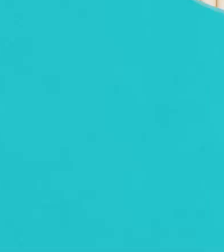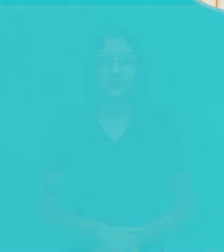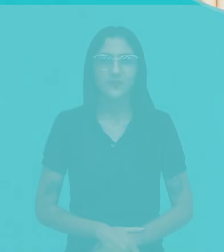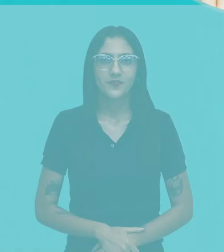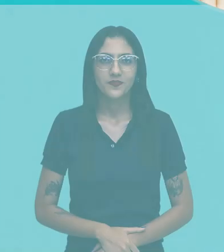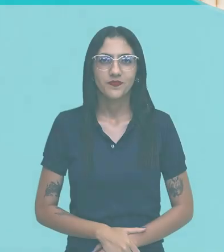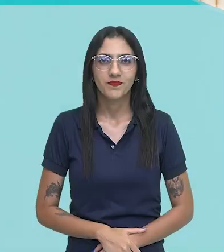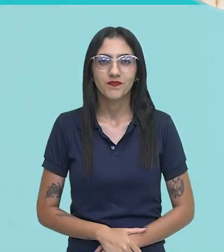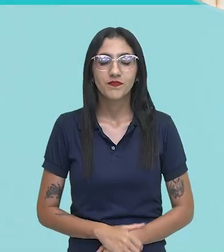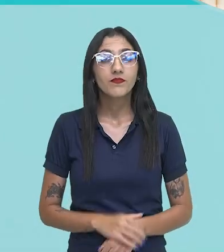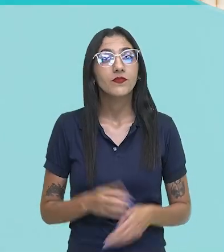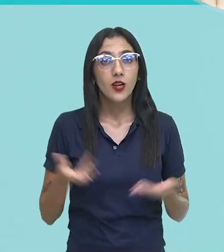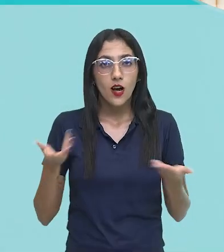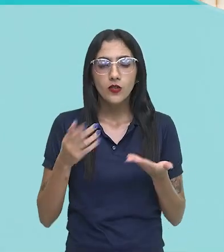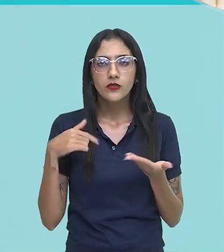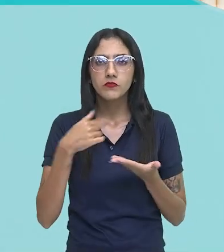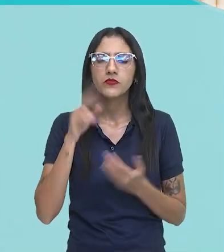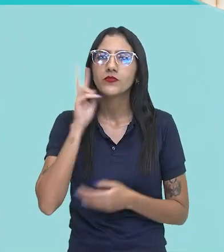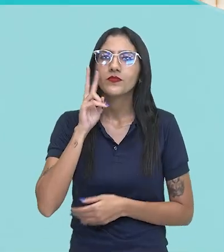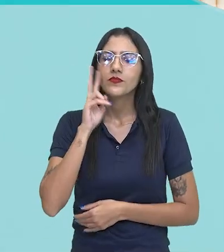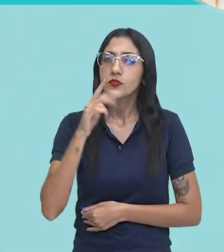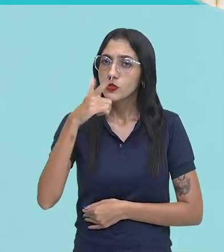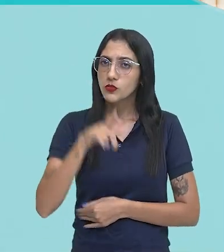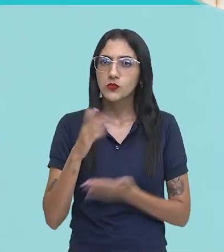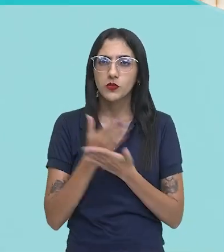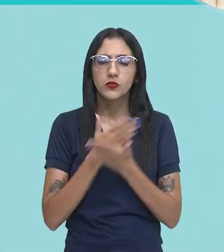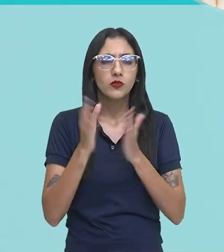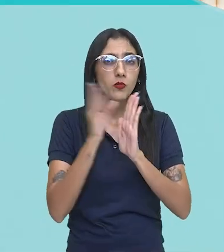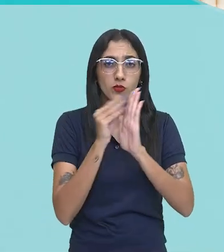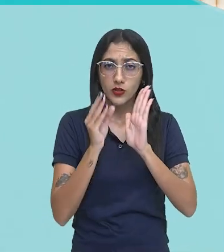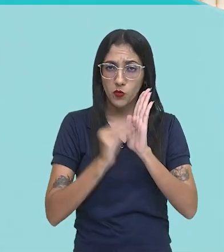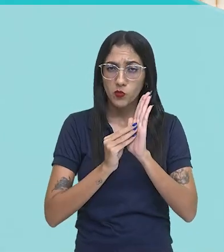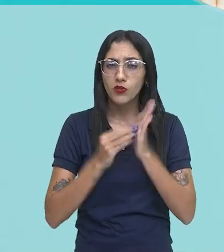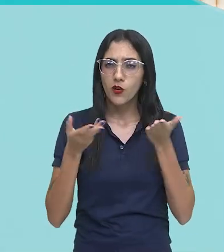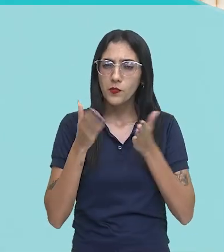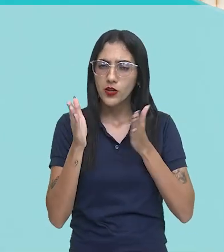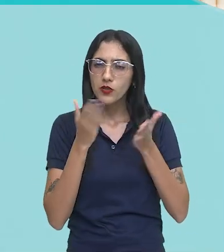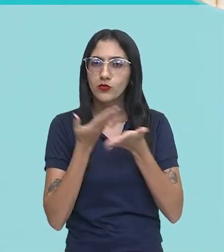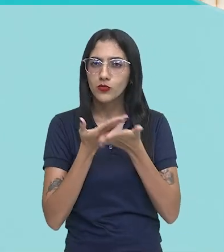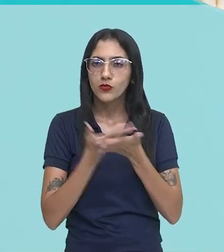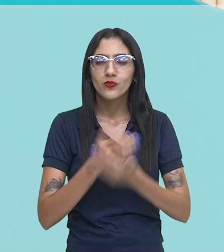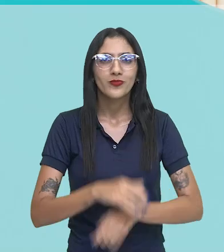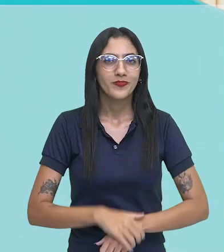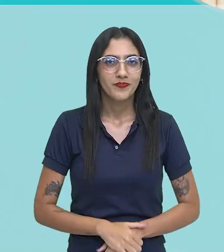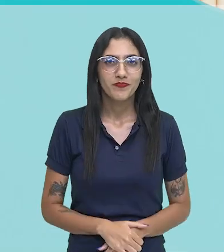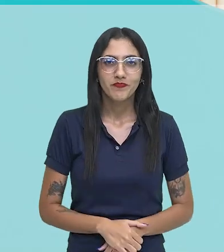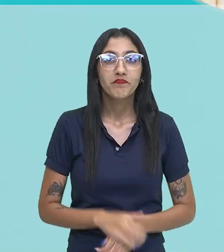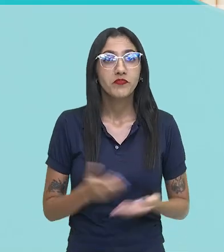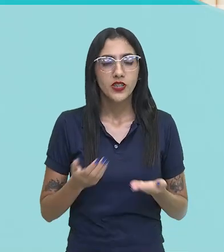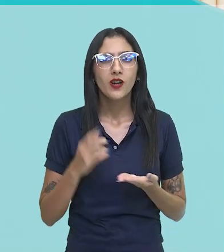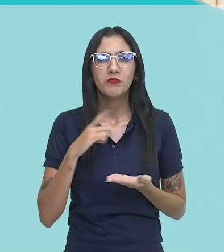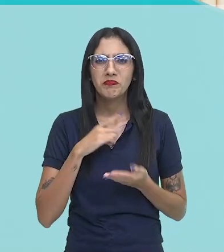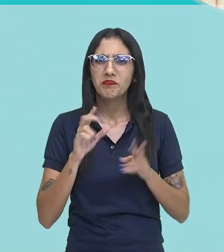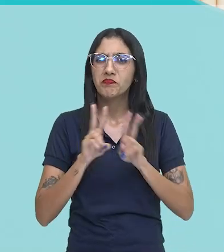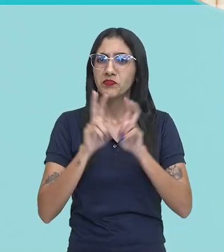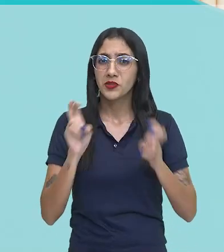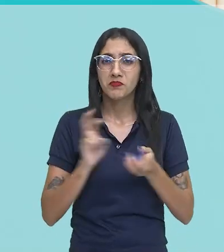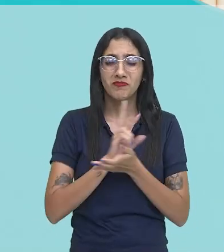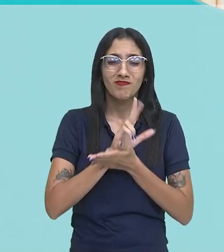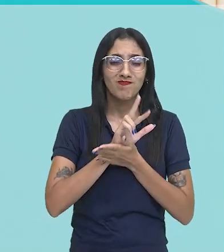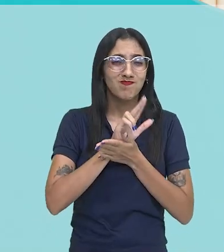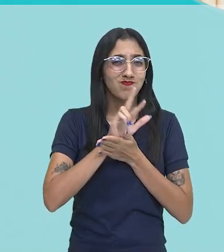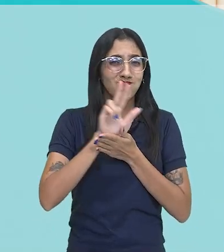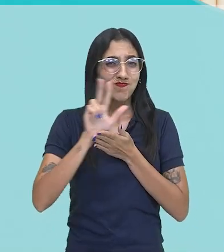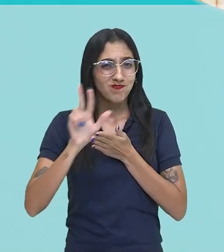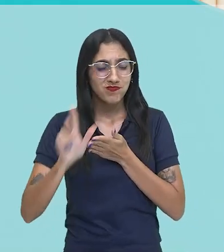Então, agora nós vamos revisitar alguns conteúdos que nós vimos nesta unidade, certo? Então, nós conversamos sobre bastante coisa,